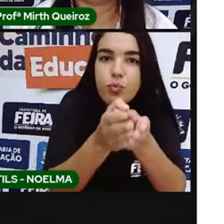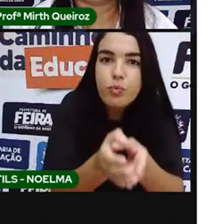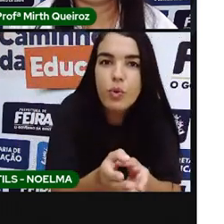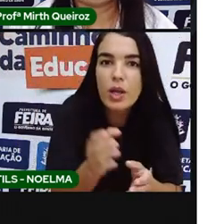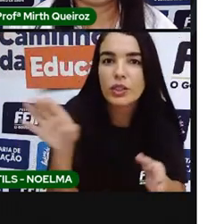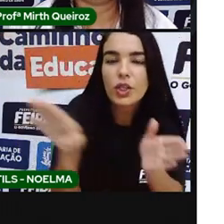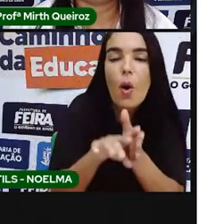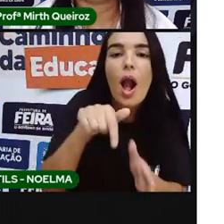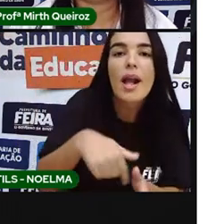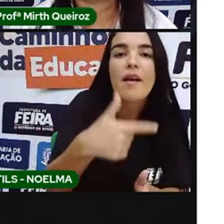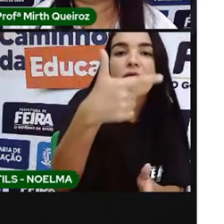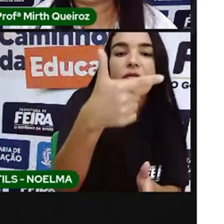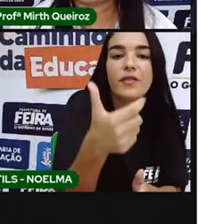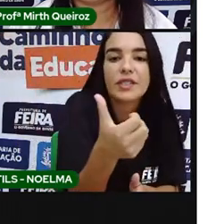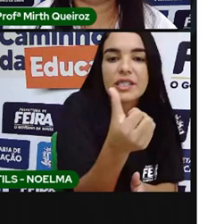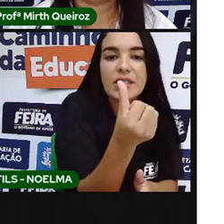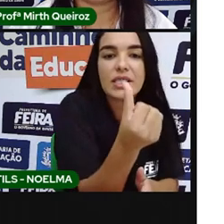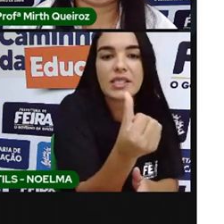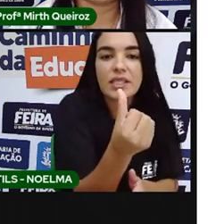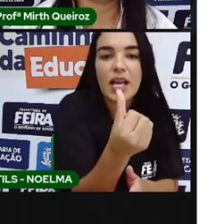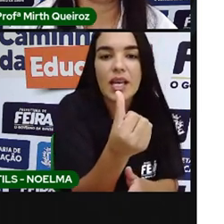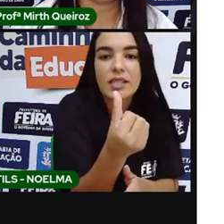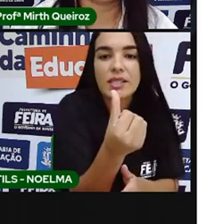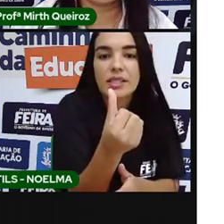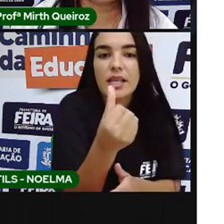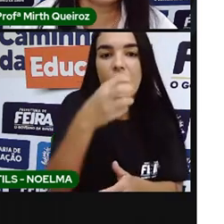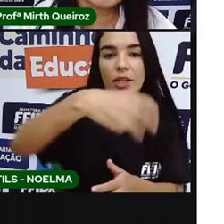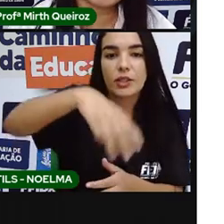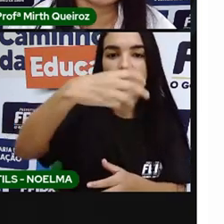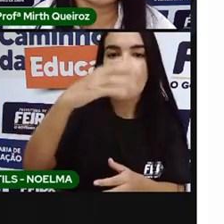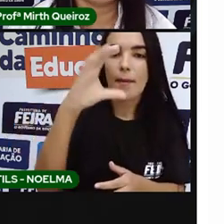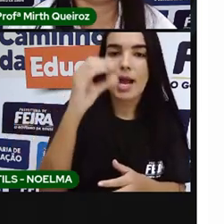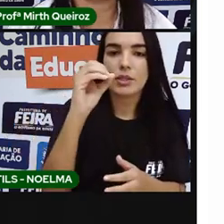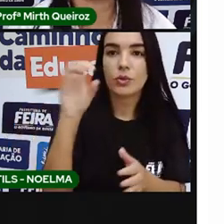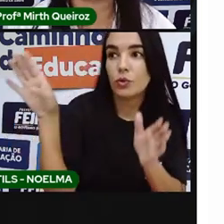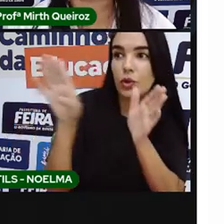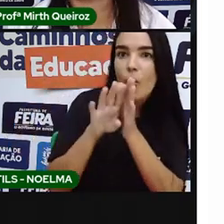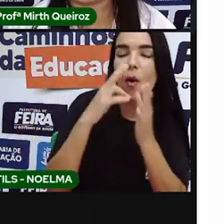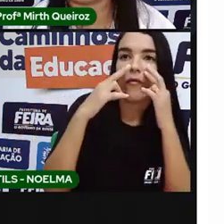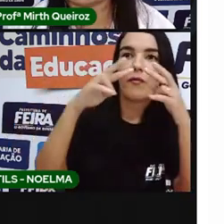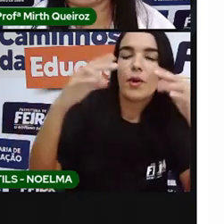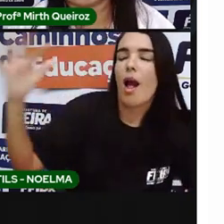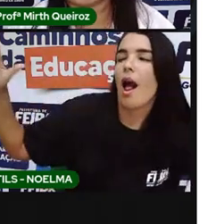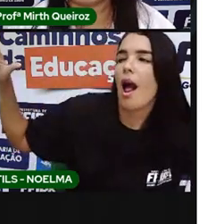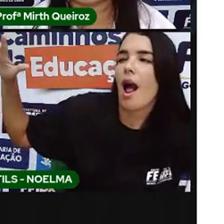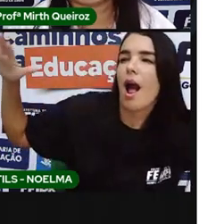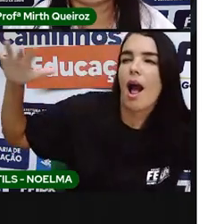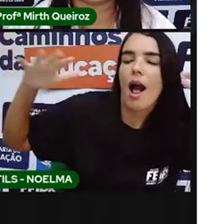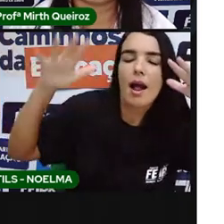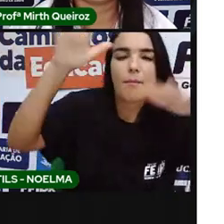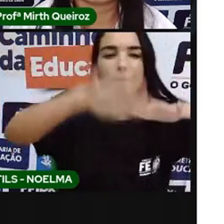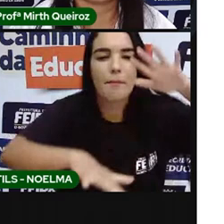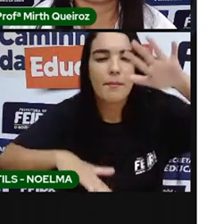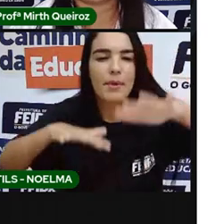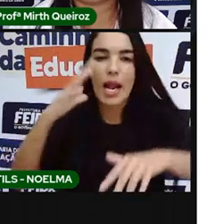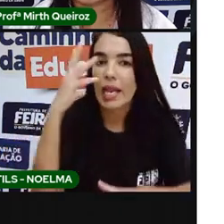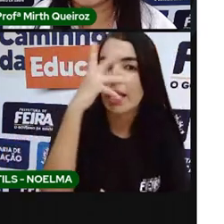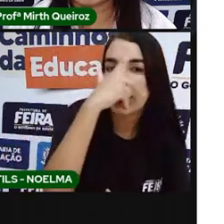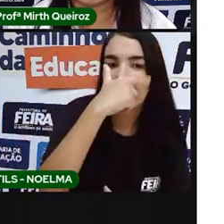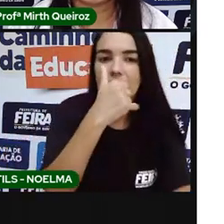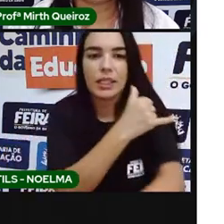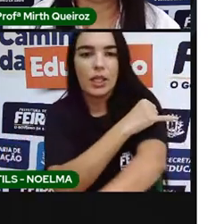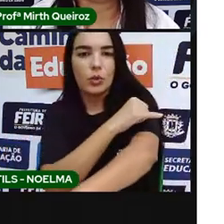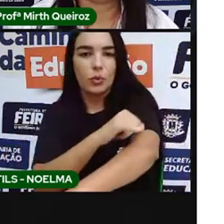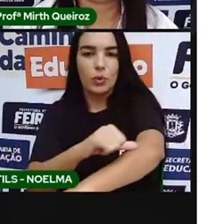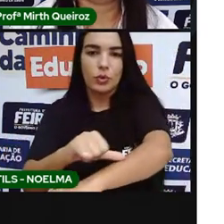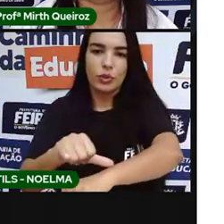Maravilhado com a vista da Baía de Guanabara então era comum naquela época funções artística né Principalmente nos ossos